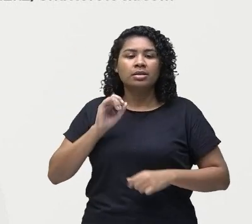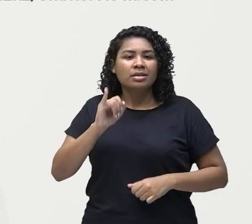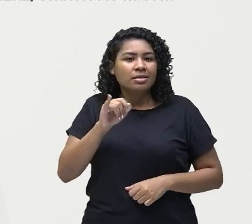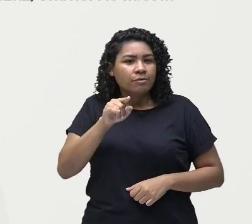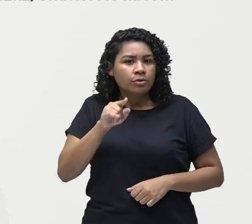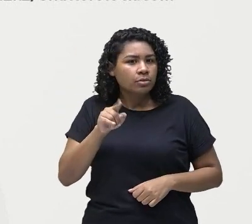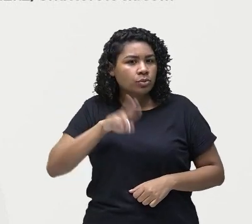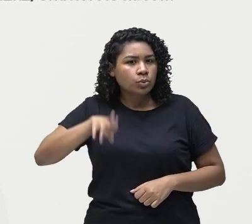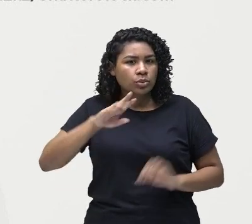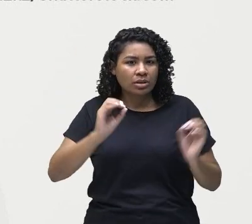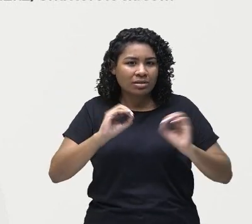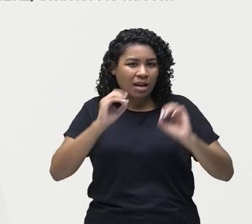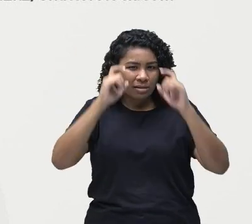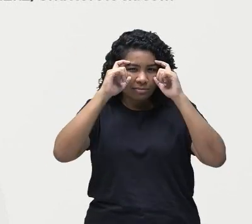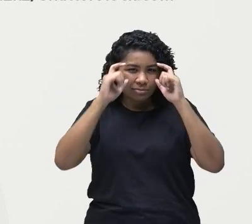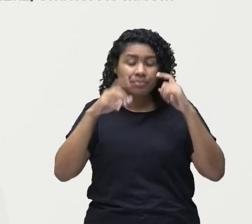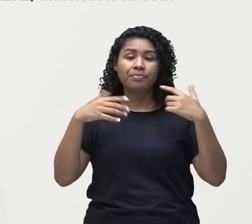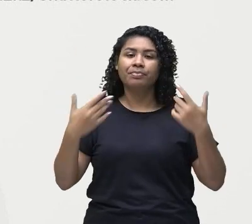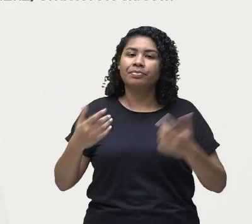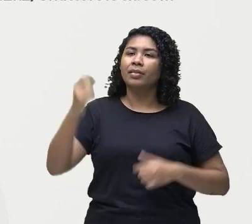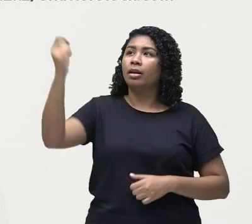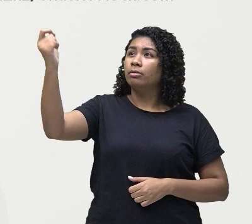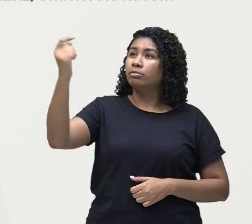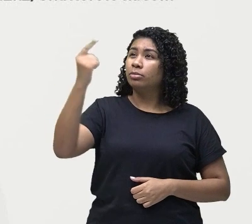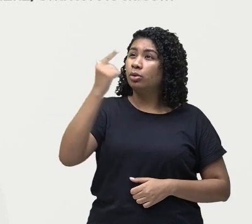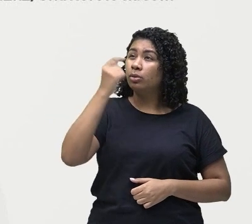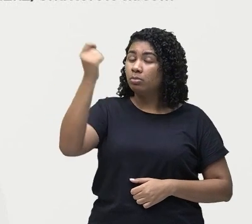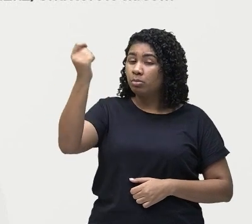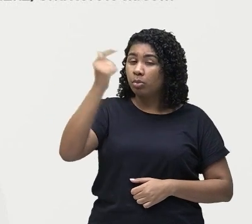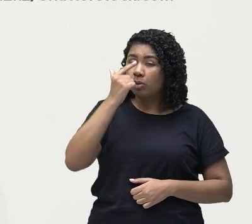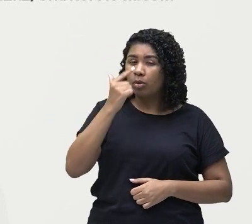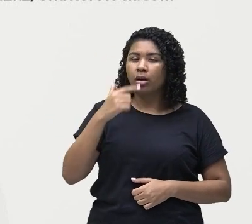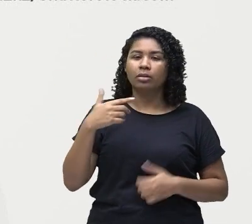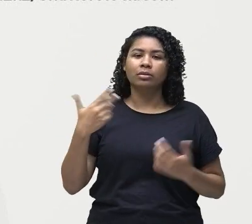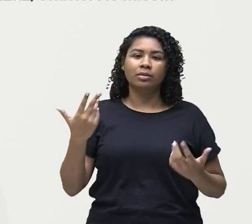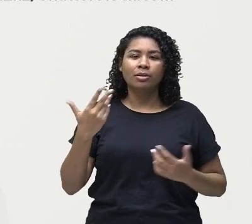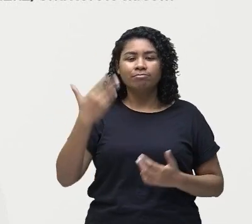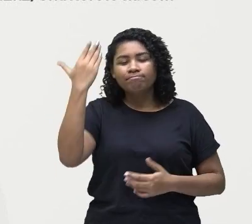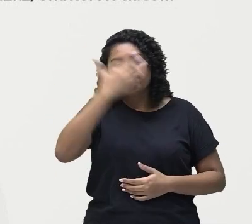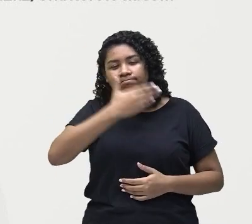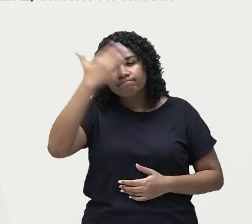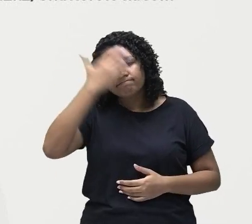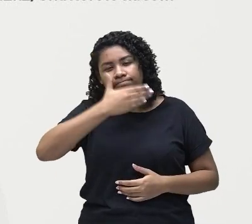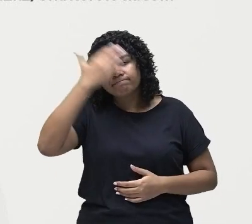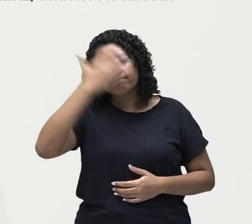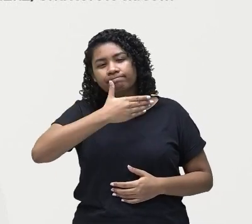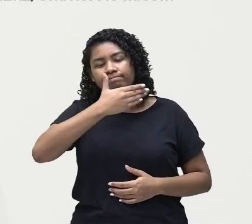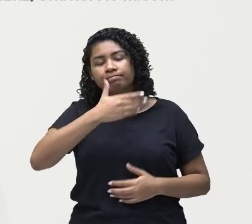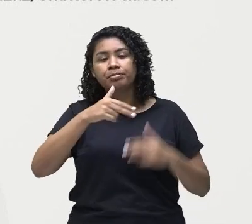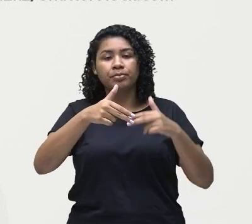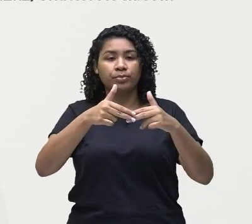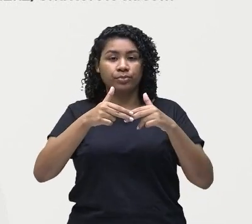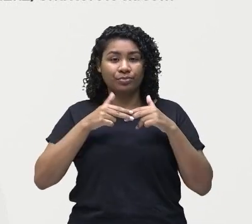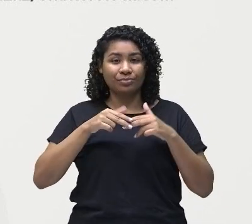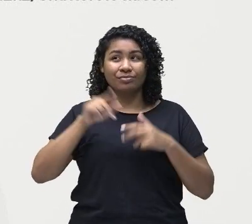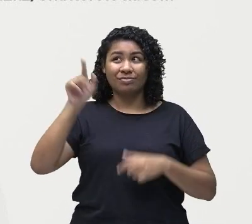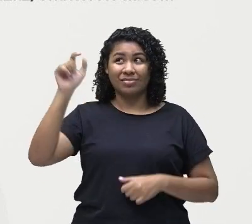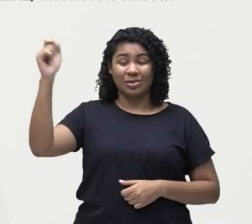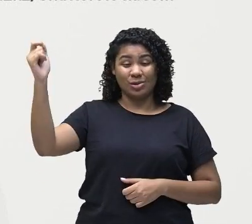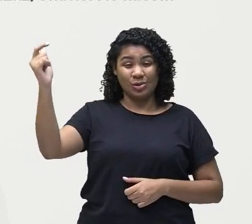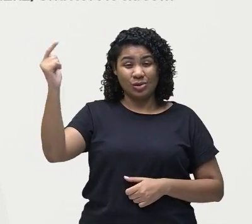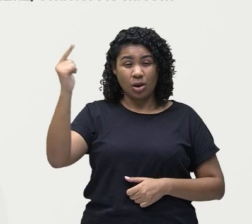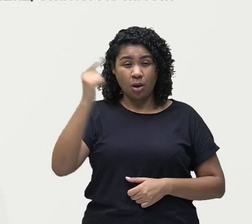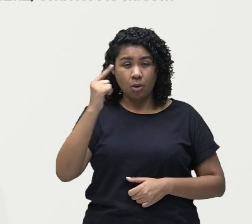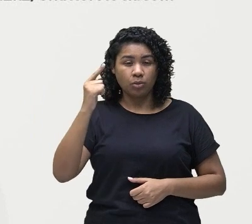para a produção da imagem, do que a gente consegue enxergar. Então, esses raios que atingem